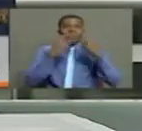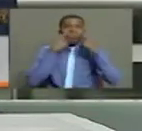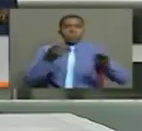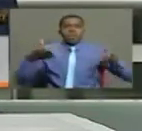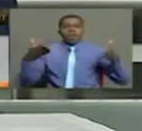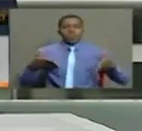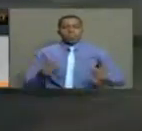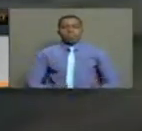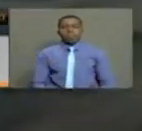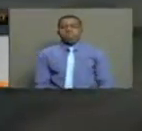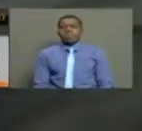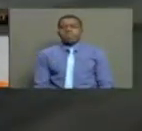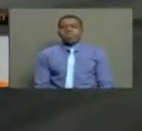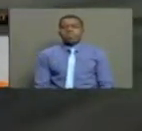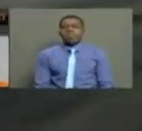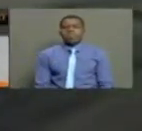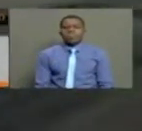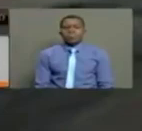Manuel